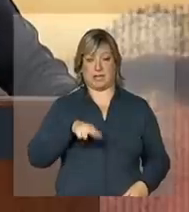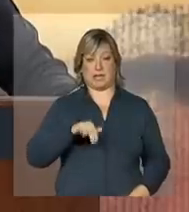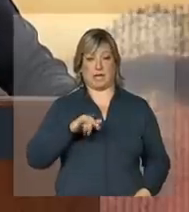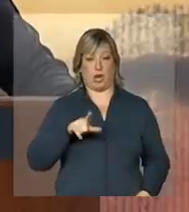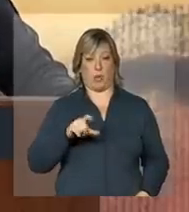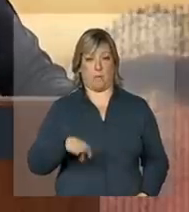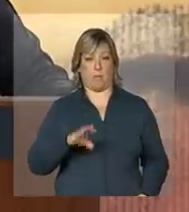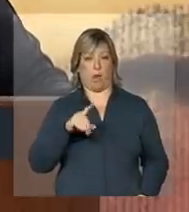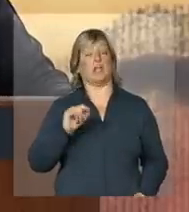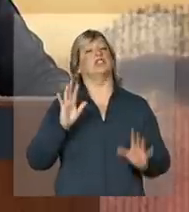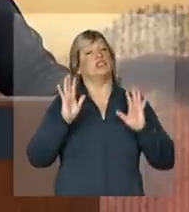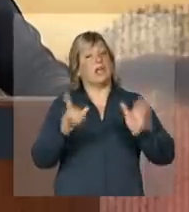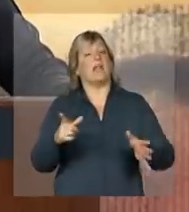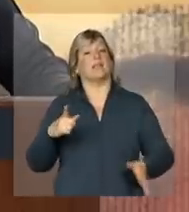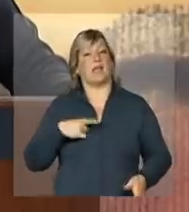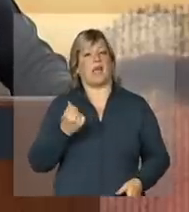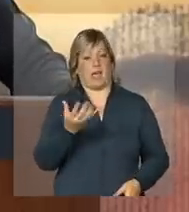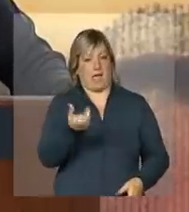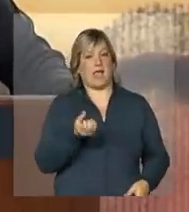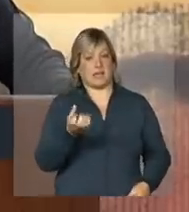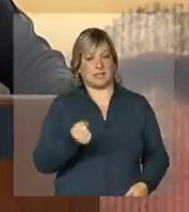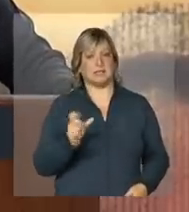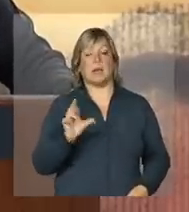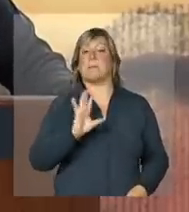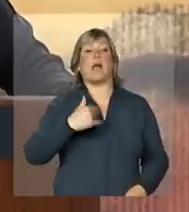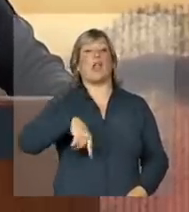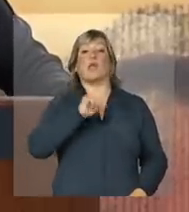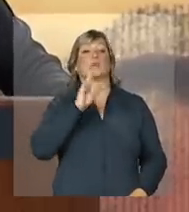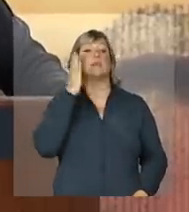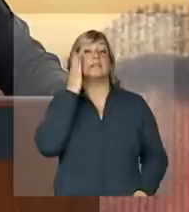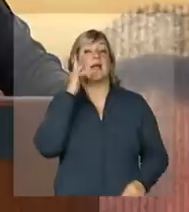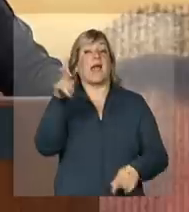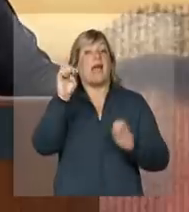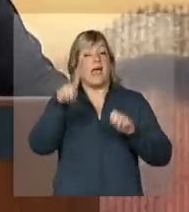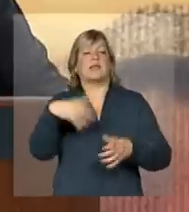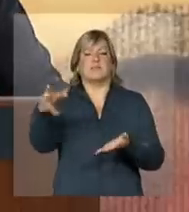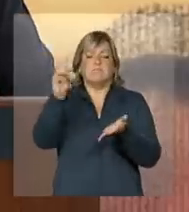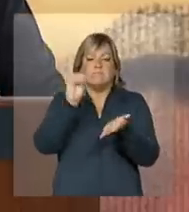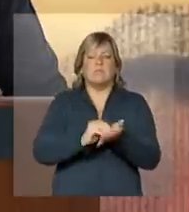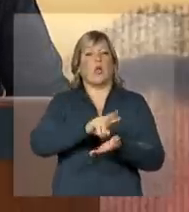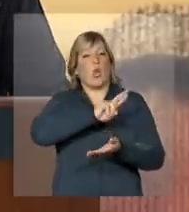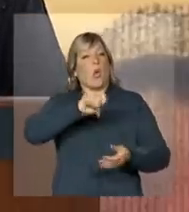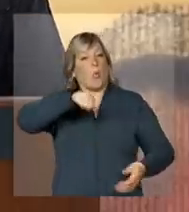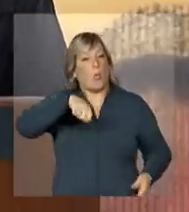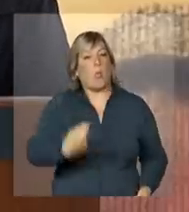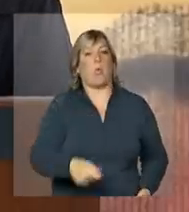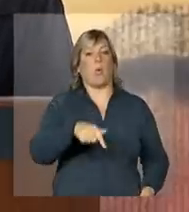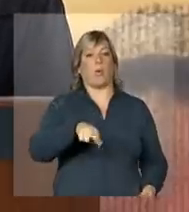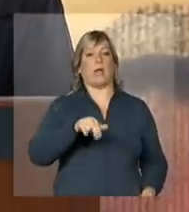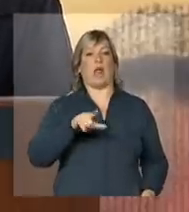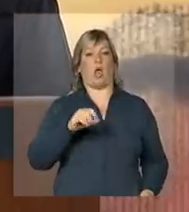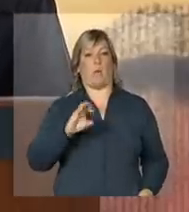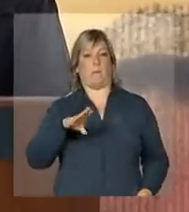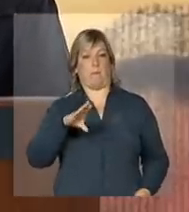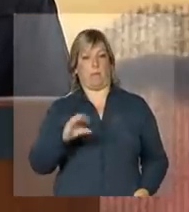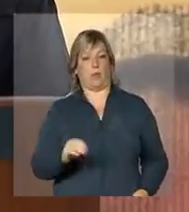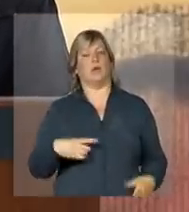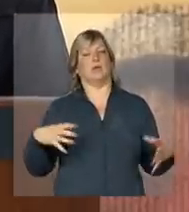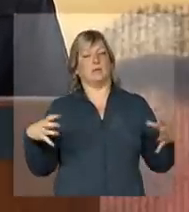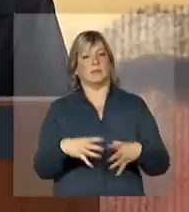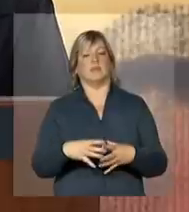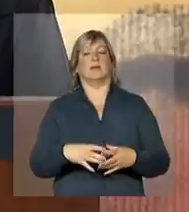Bolsa Família mas nós não não sabemos que são quilombolas então nós temos identificado uma pequena parcela da população quilombola